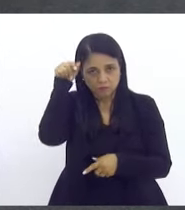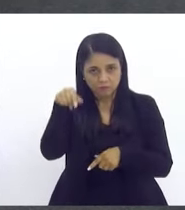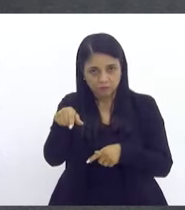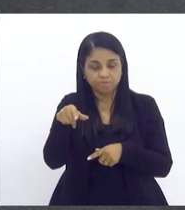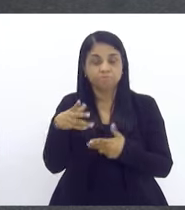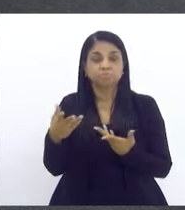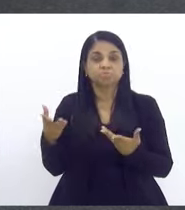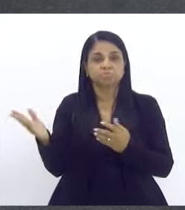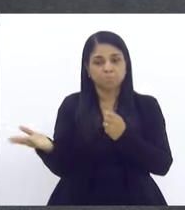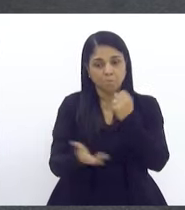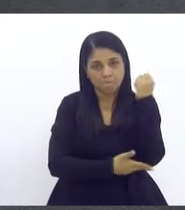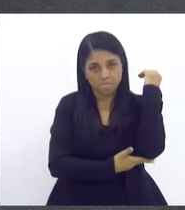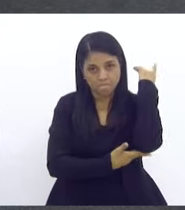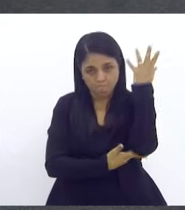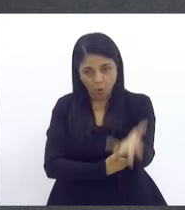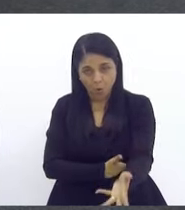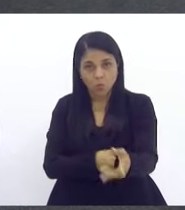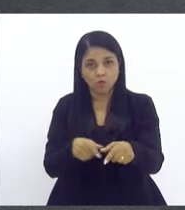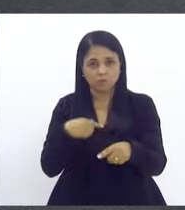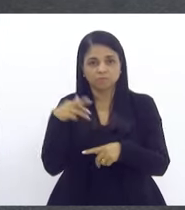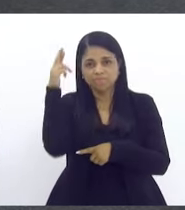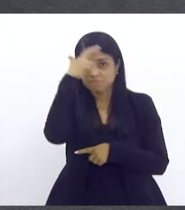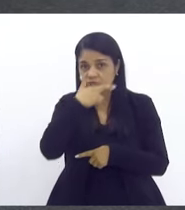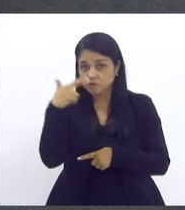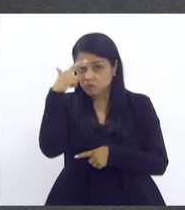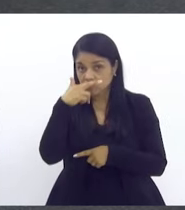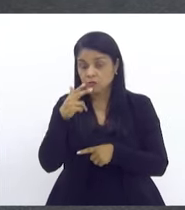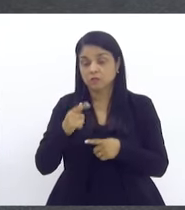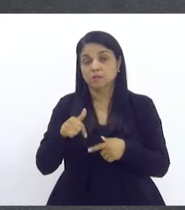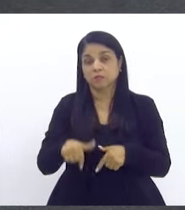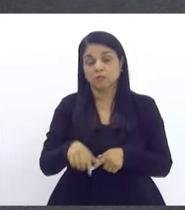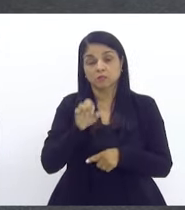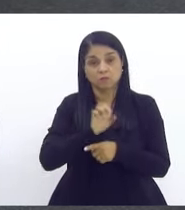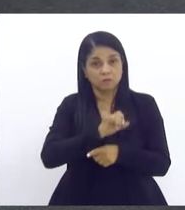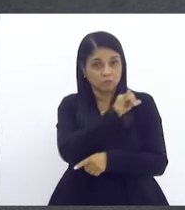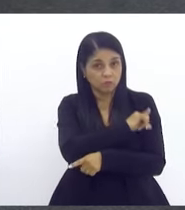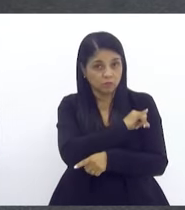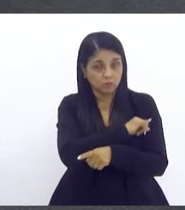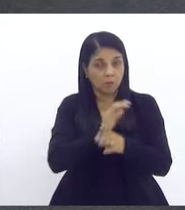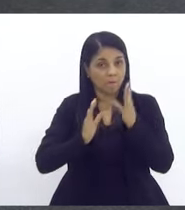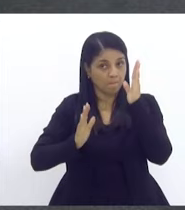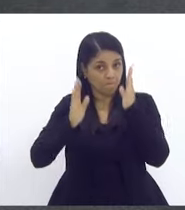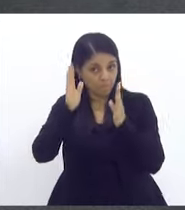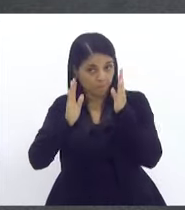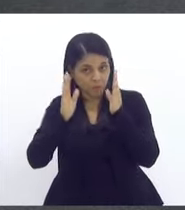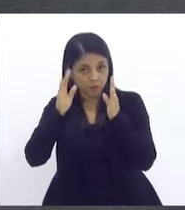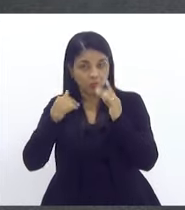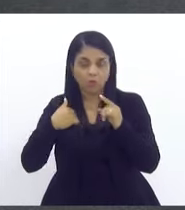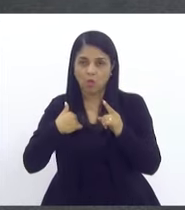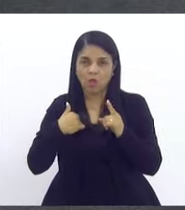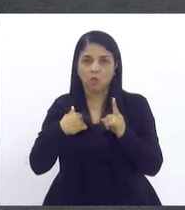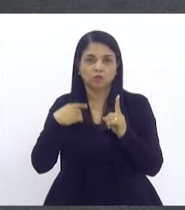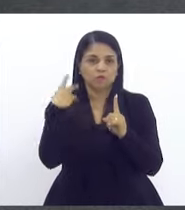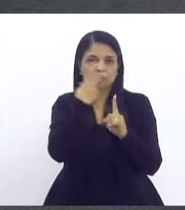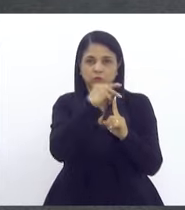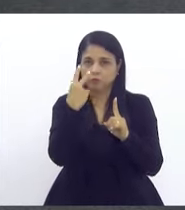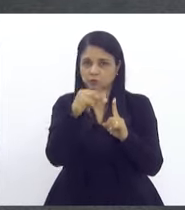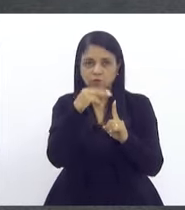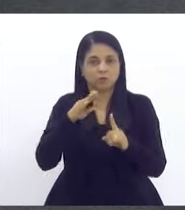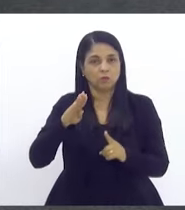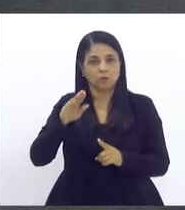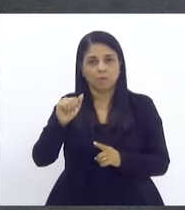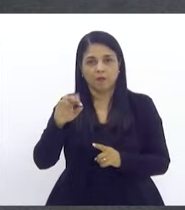período, eu, deputada Dani Balbi, eu não fui torturado nesse batalhão, mas